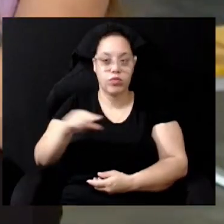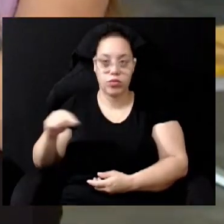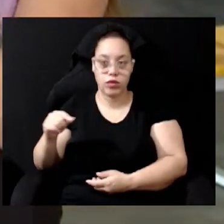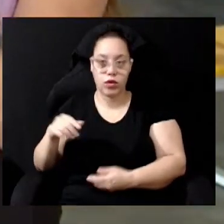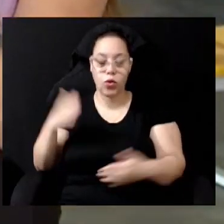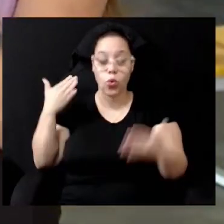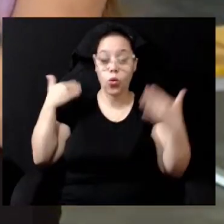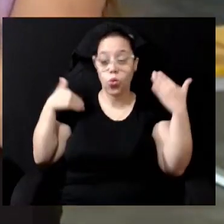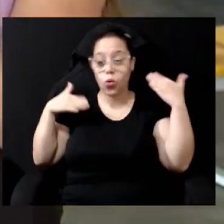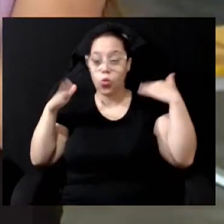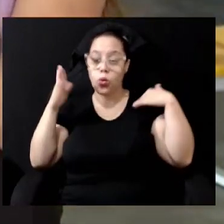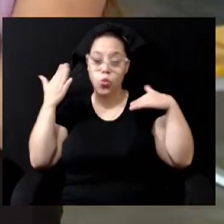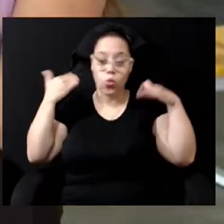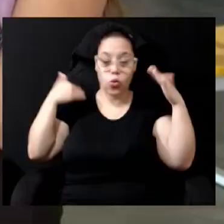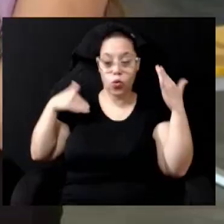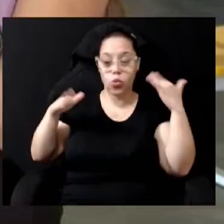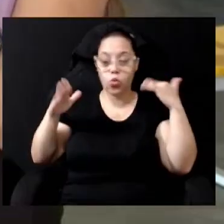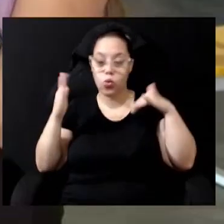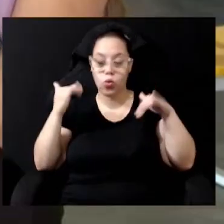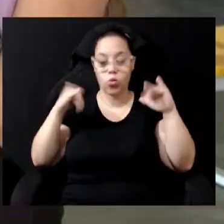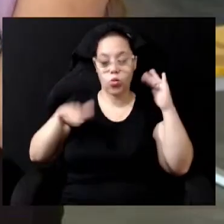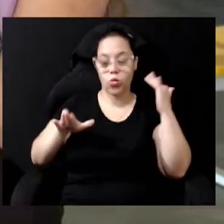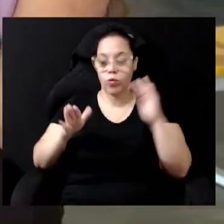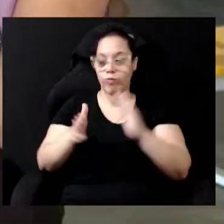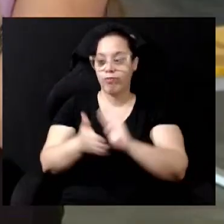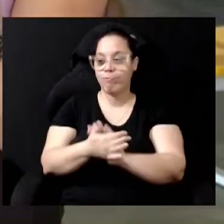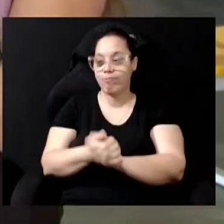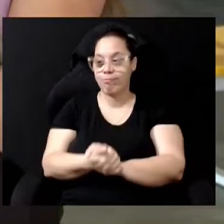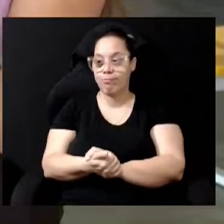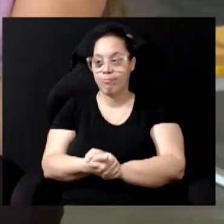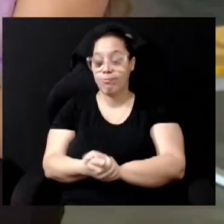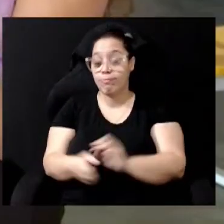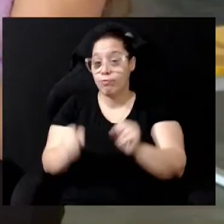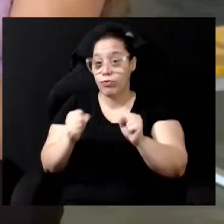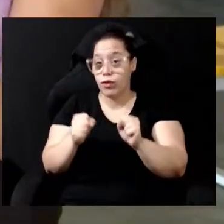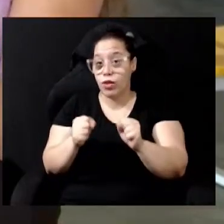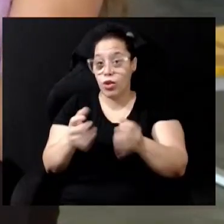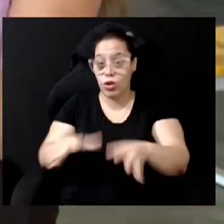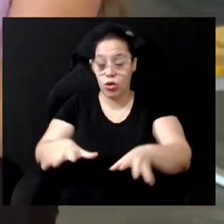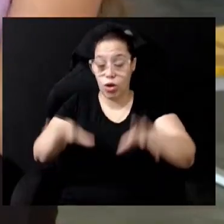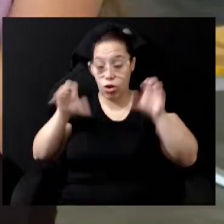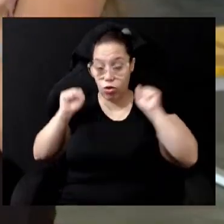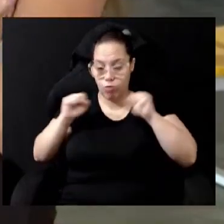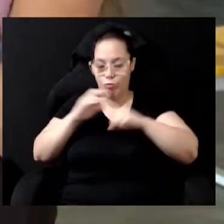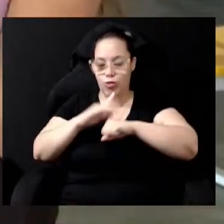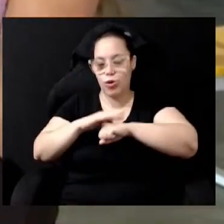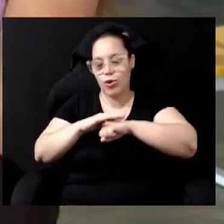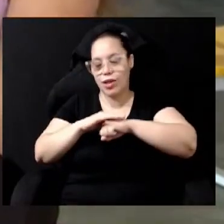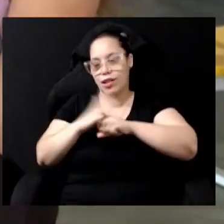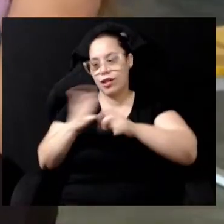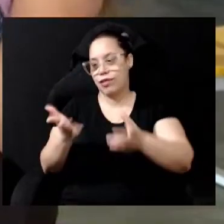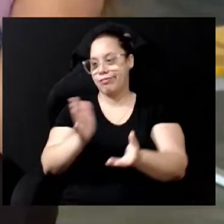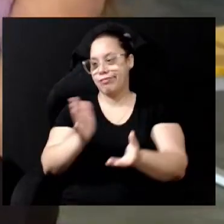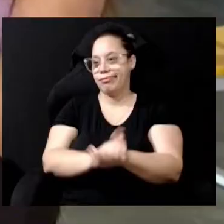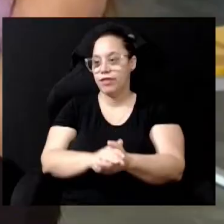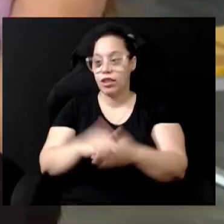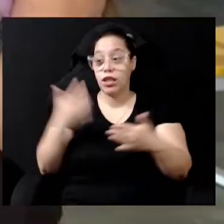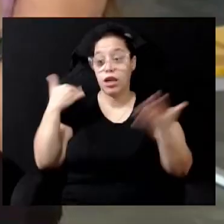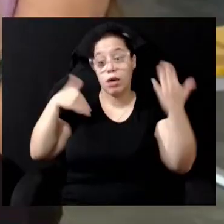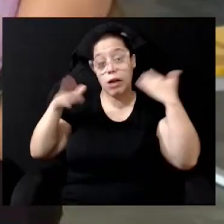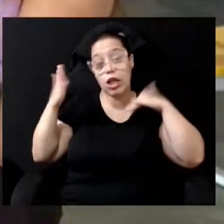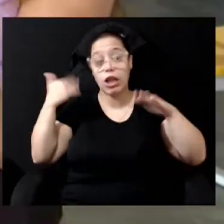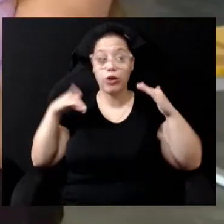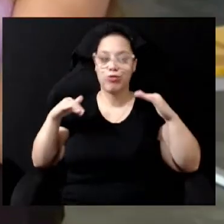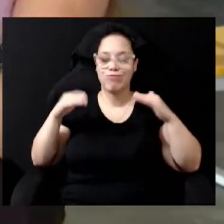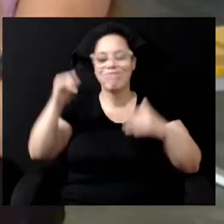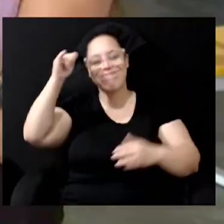né, ela pode estar adquirindo alguma doença, né, nesses passeios. Então evita